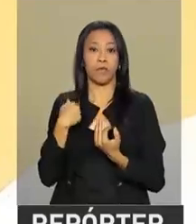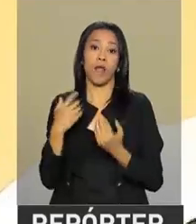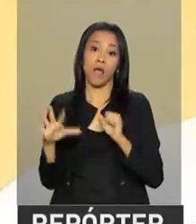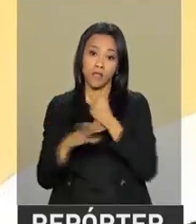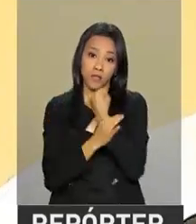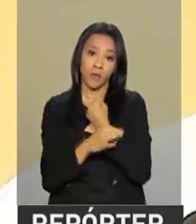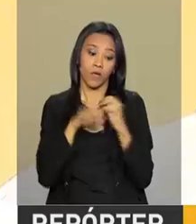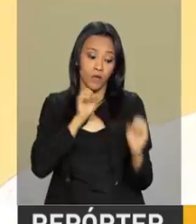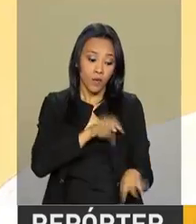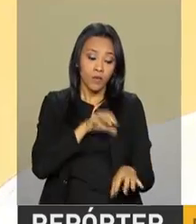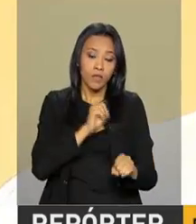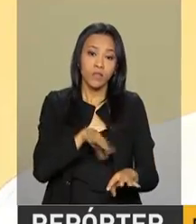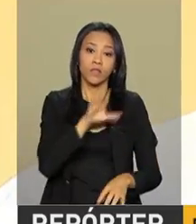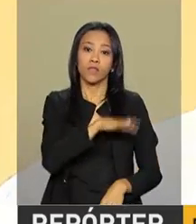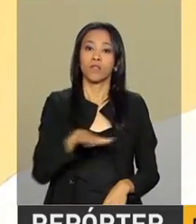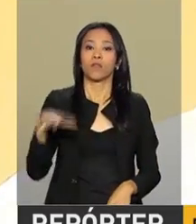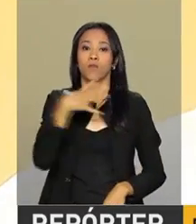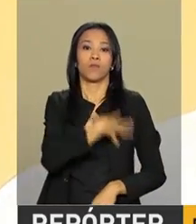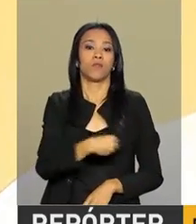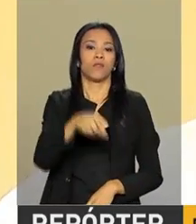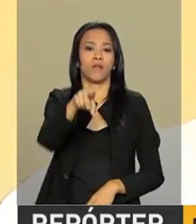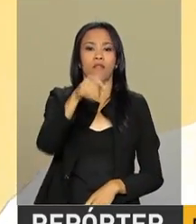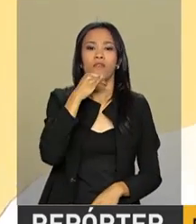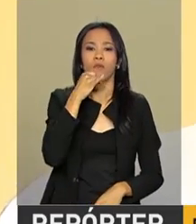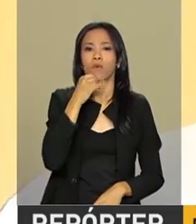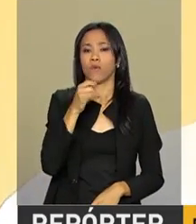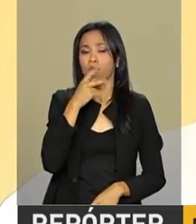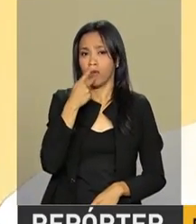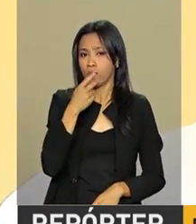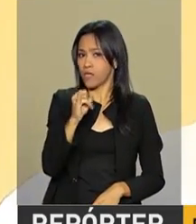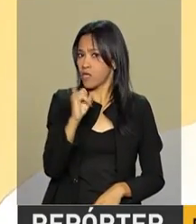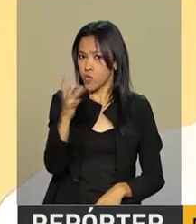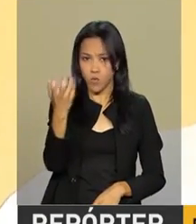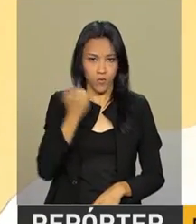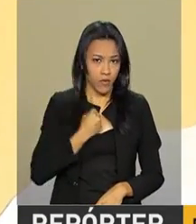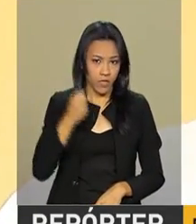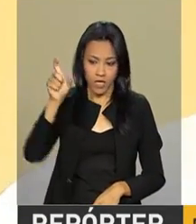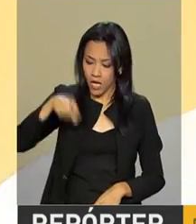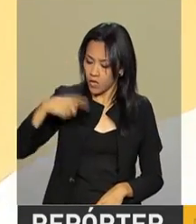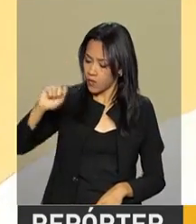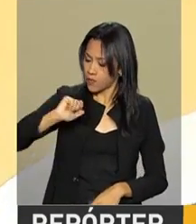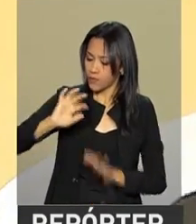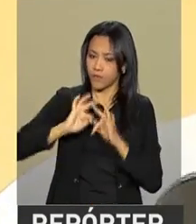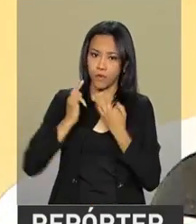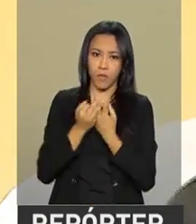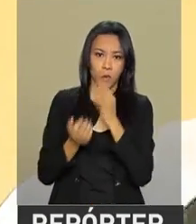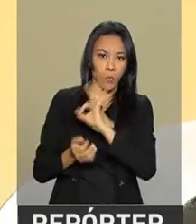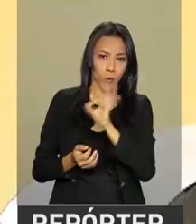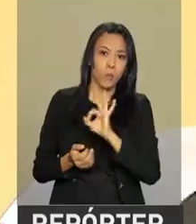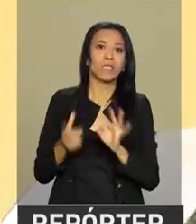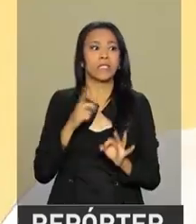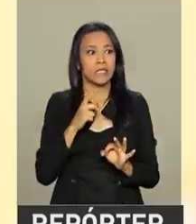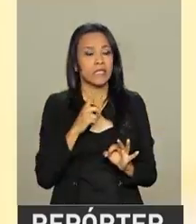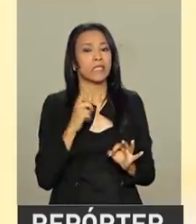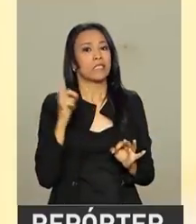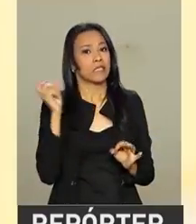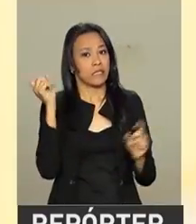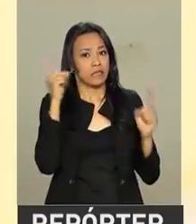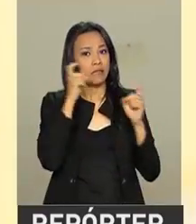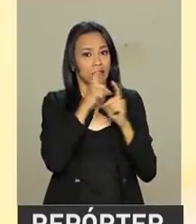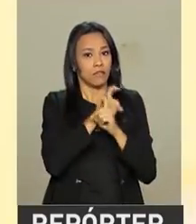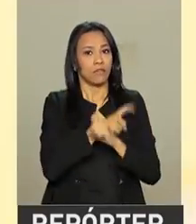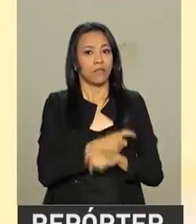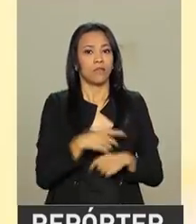Se eu não estivesse recebendo Bolsa Família, nós estaremos passando por outras privações. Mas